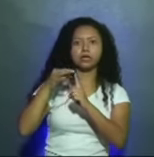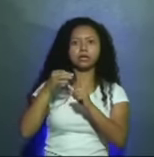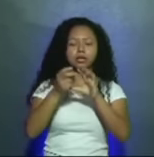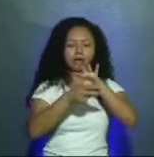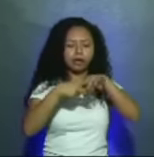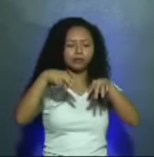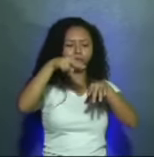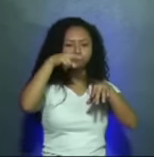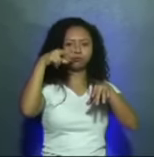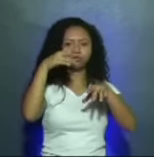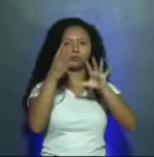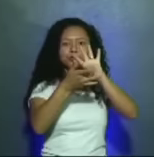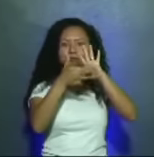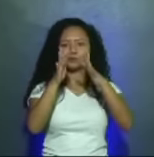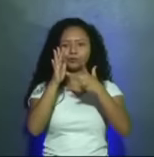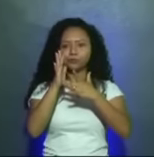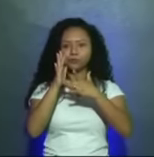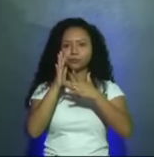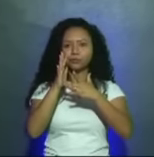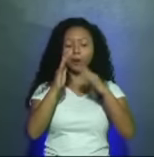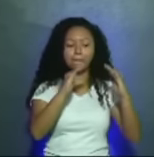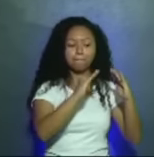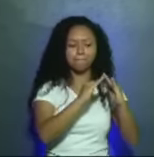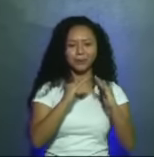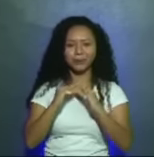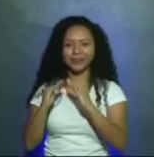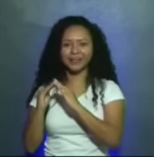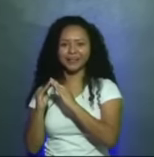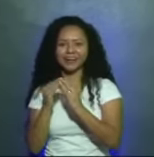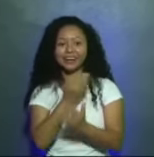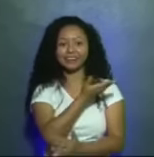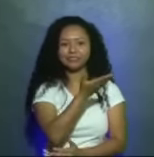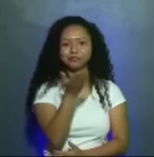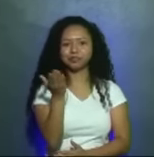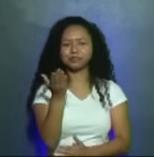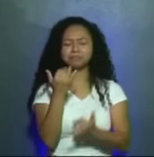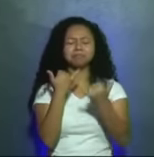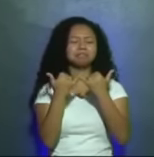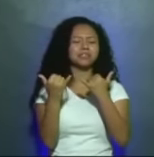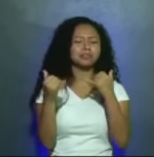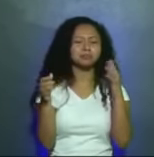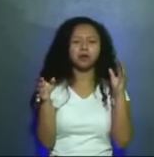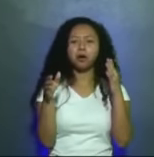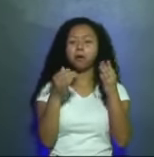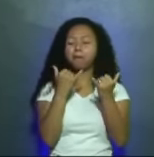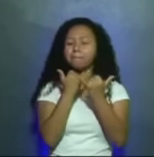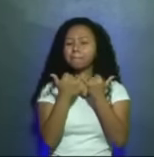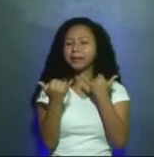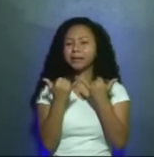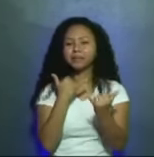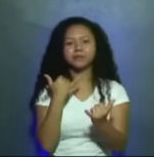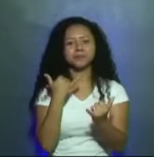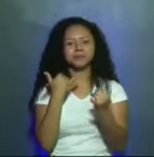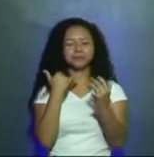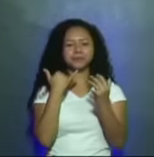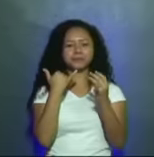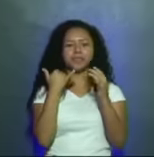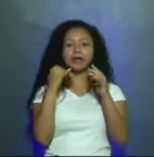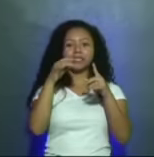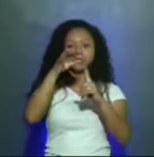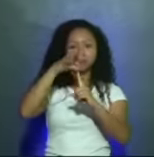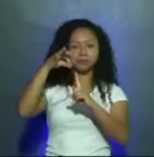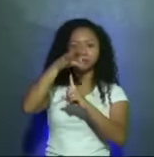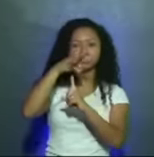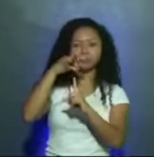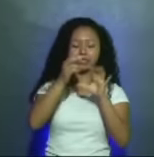habita em vocês. Gente, o mesmo Espírito Santo que ressuscitou Jesus dos